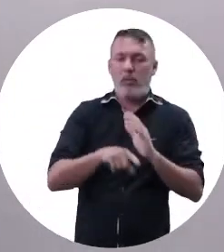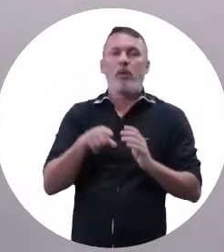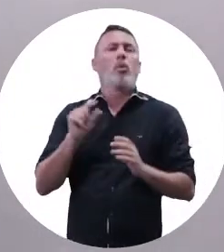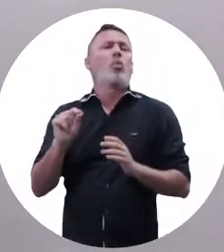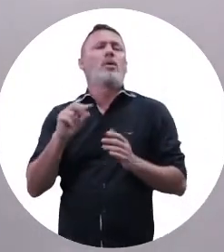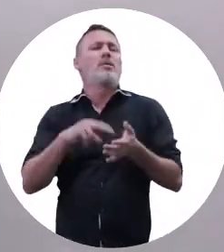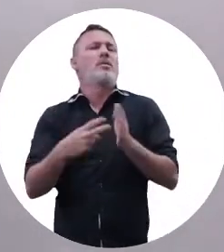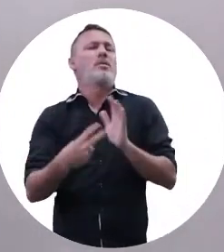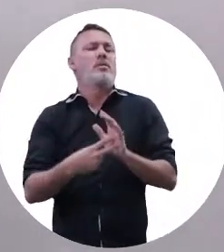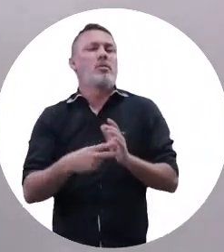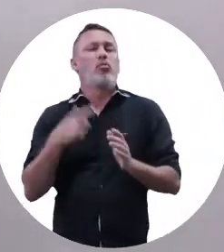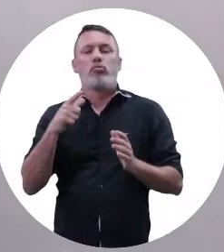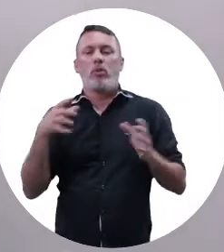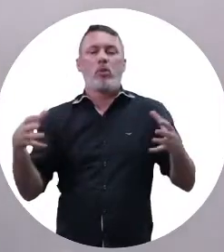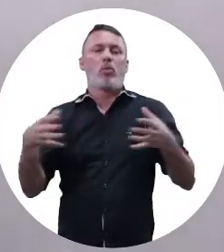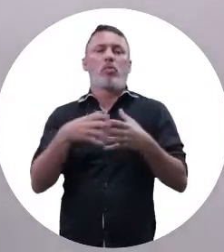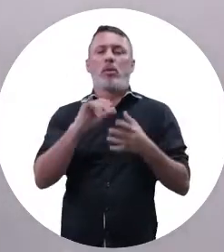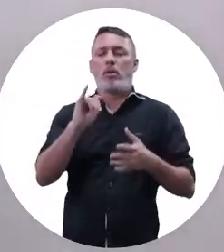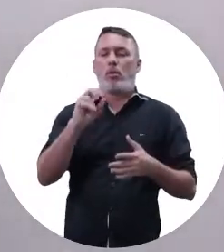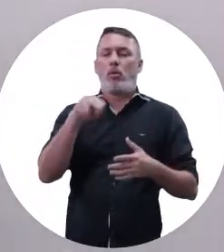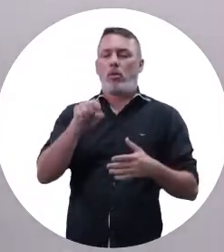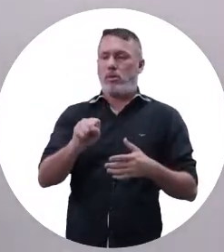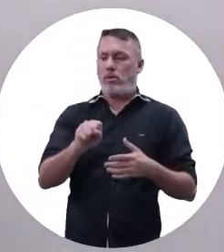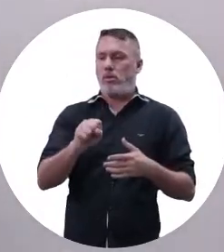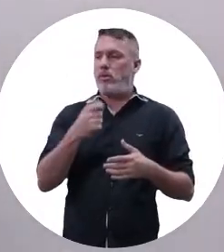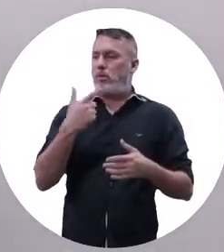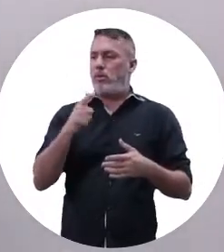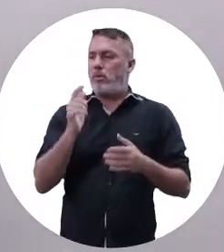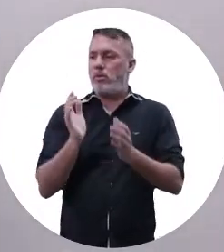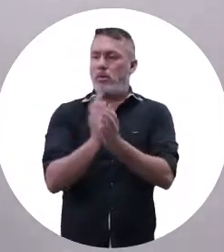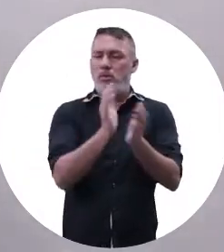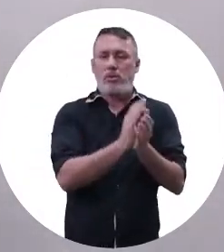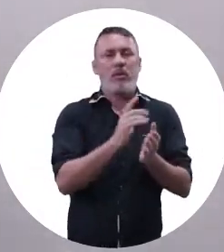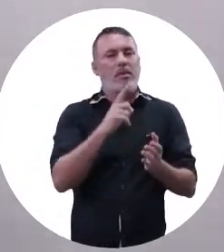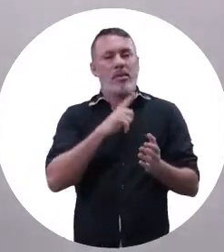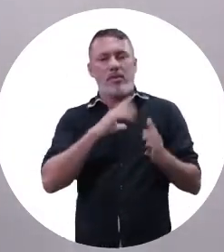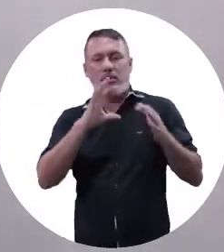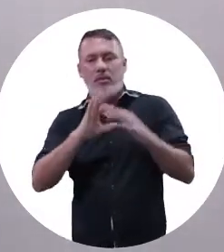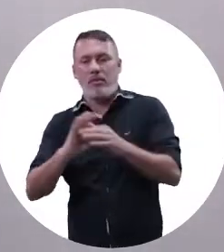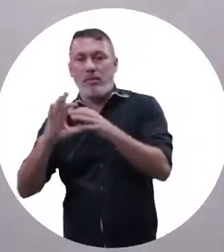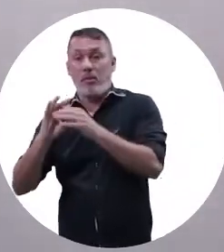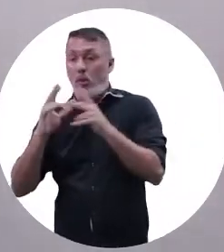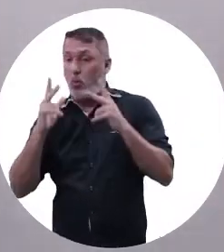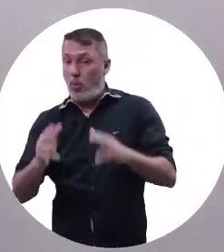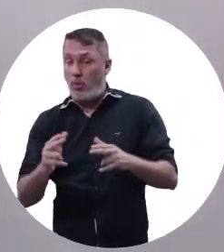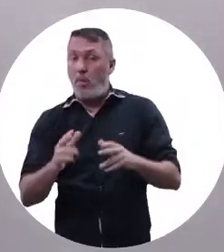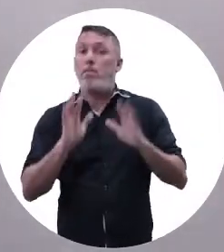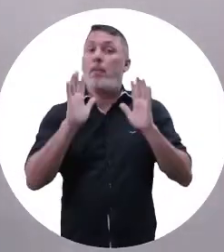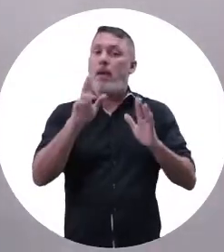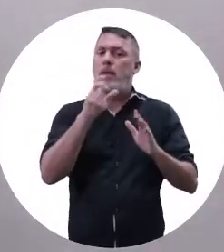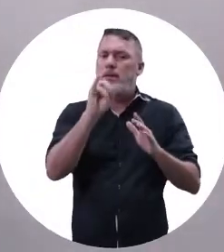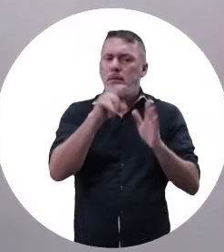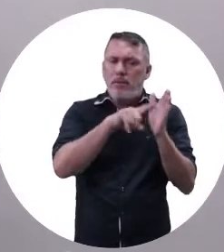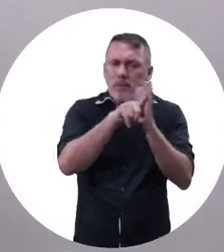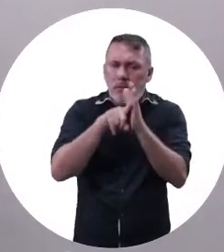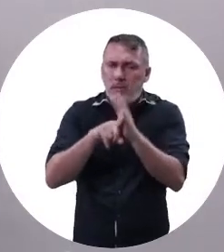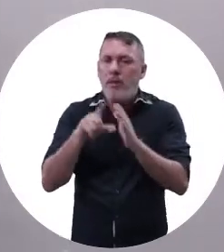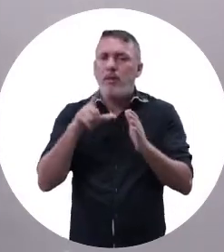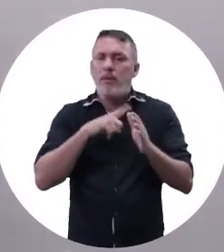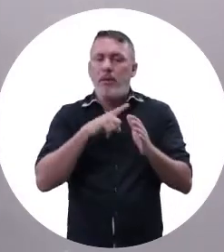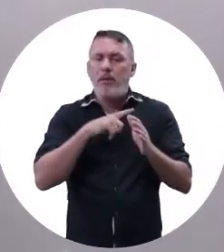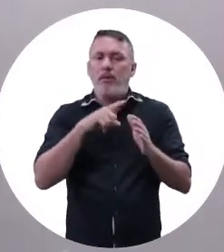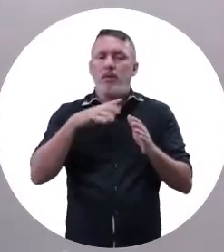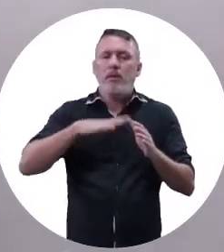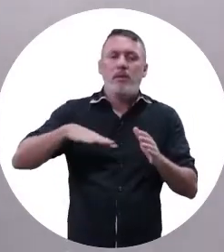Não formação de cátions e ânions. Não existe formação de cátions e ânions em ligações covalentes, a não ser que o elemento